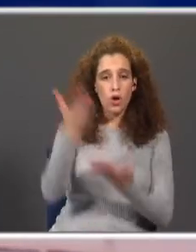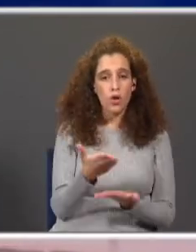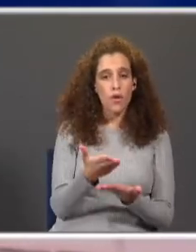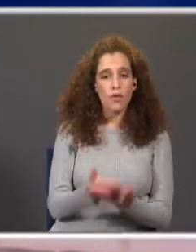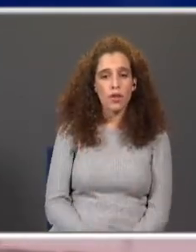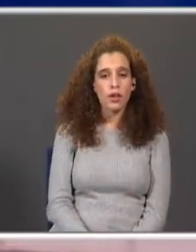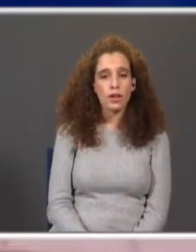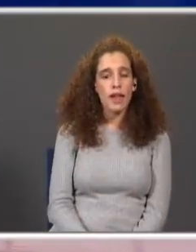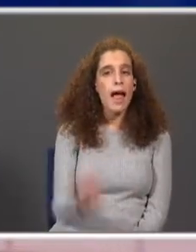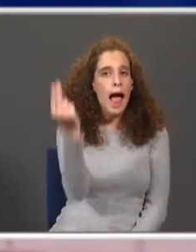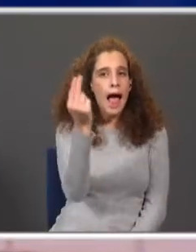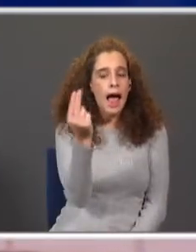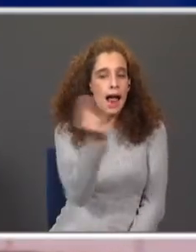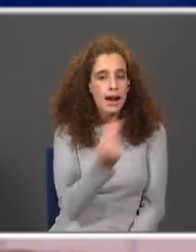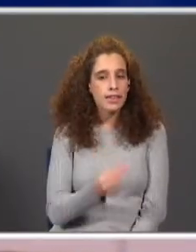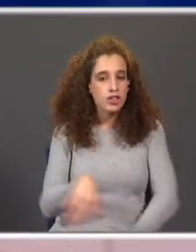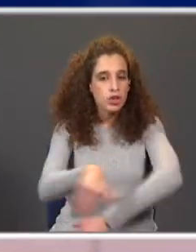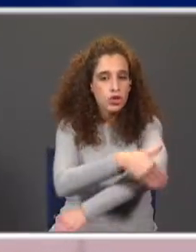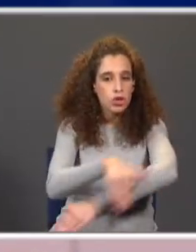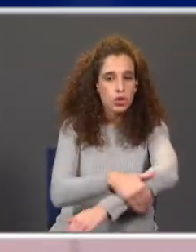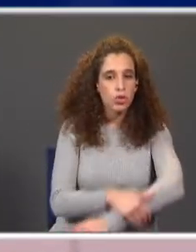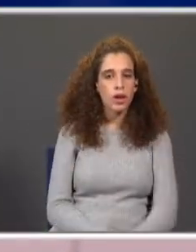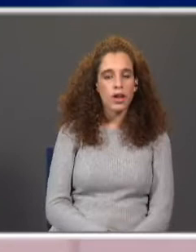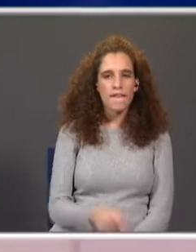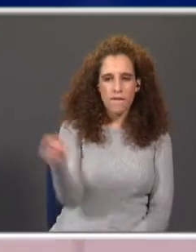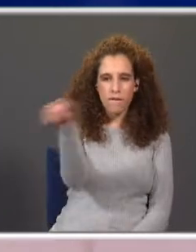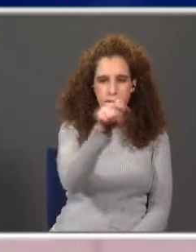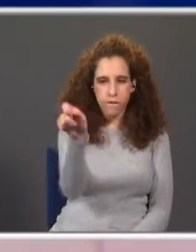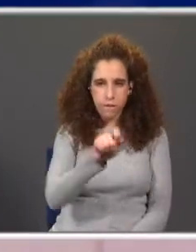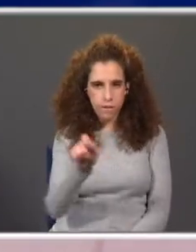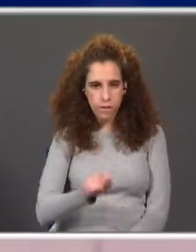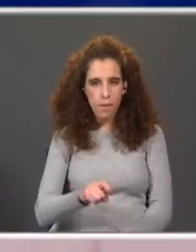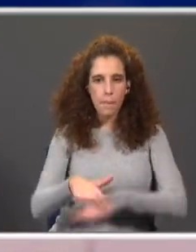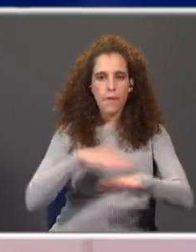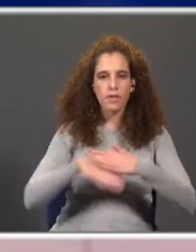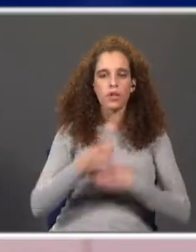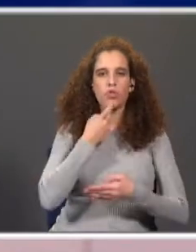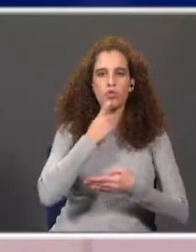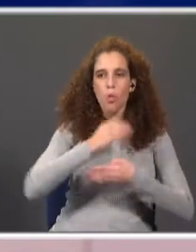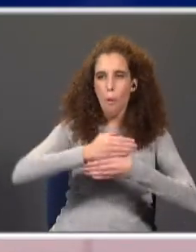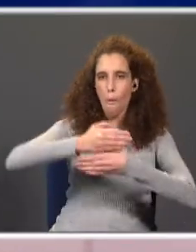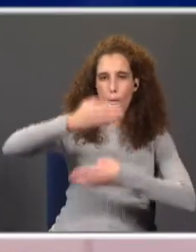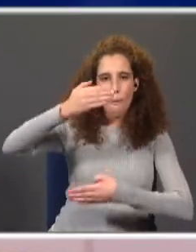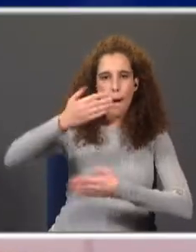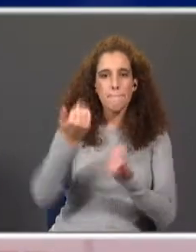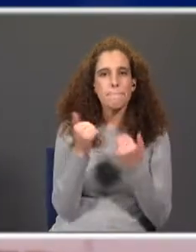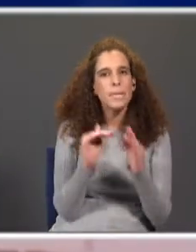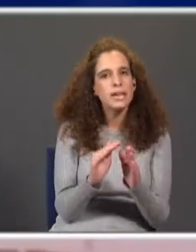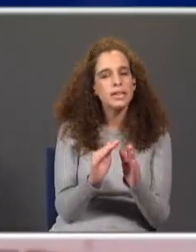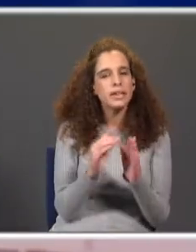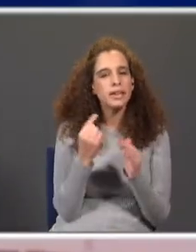artistas de rua, portanto, grafiters, para fazerem um mural. Só que tinha que ser um